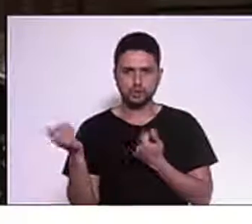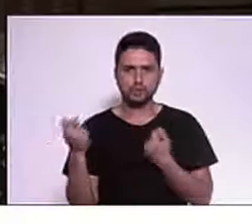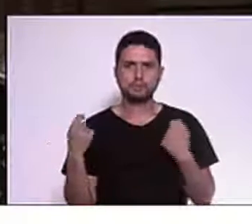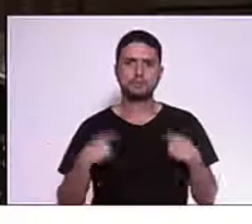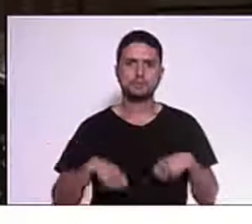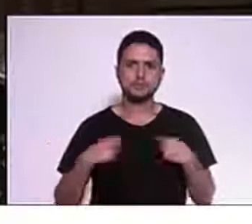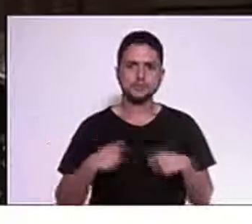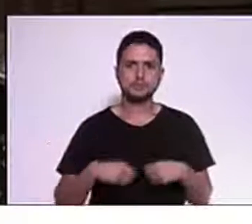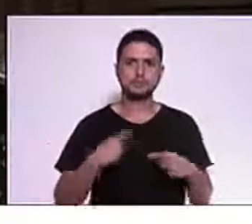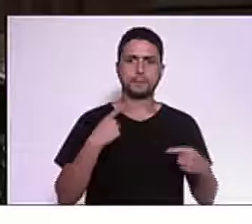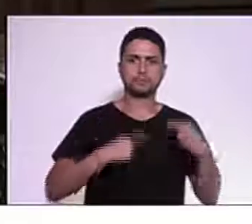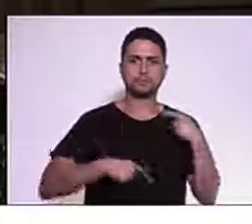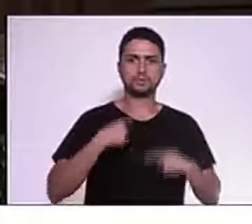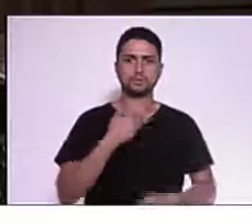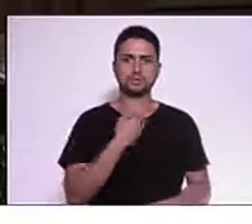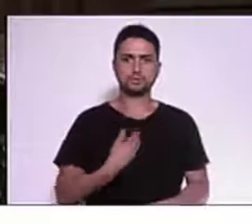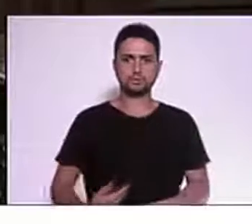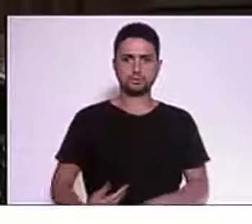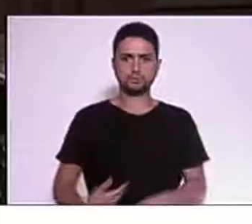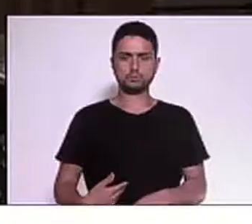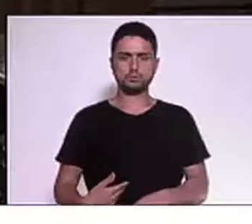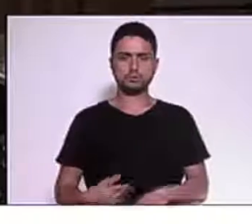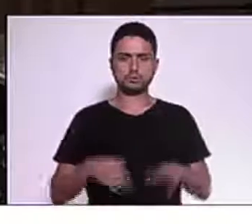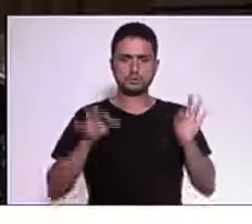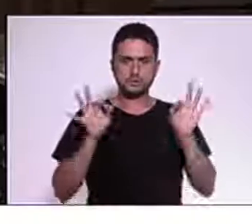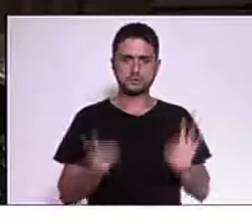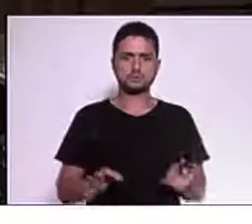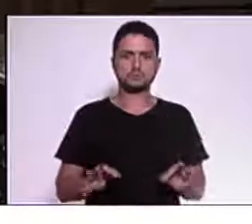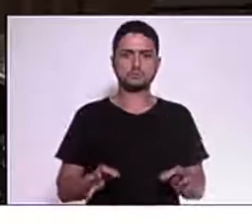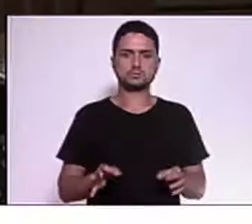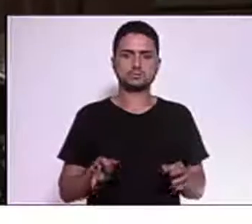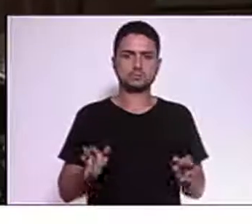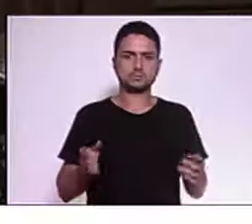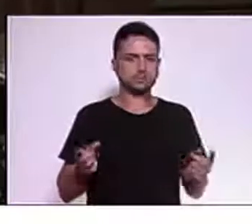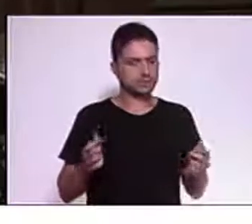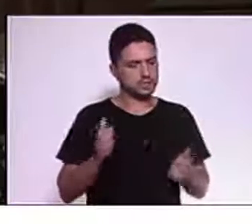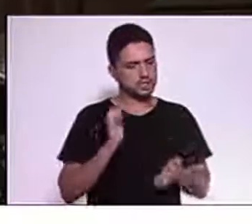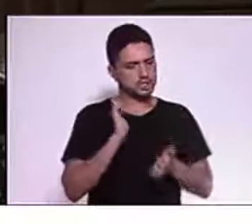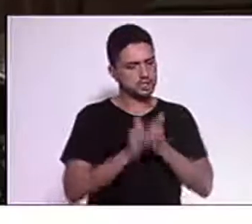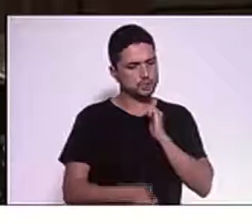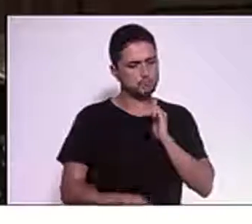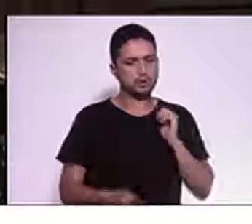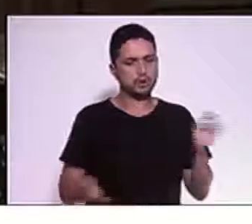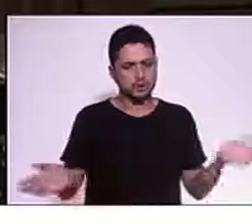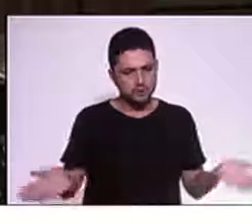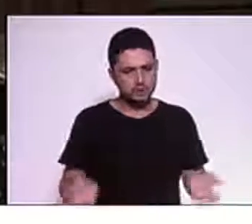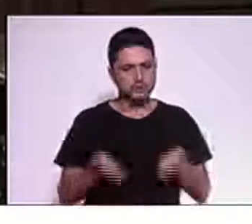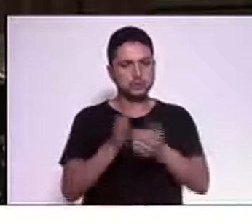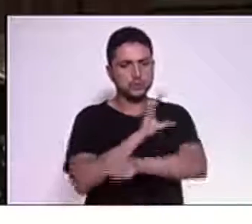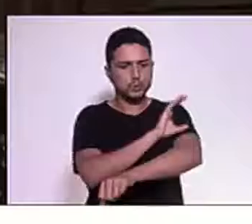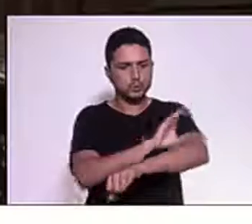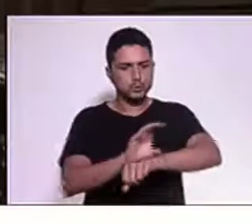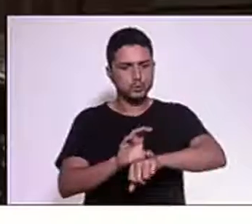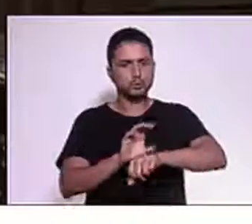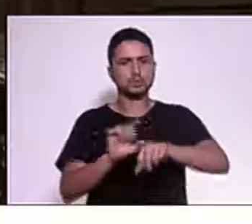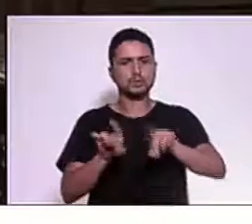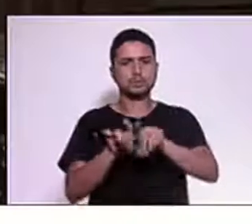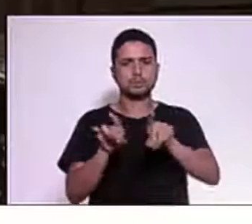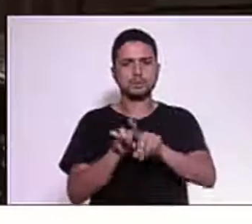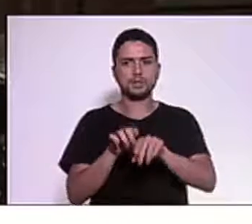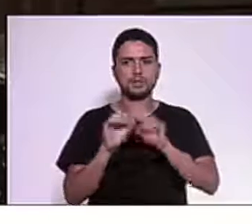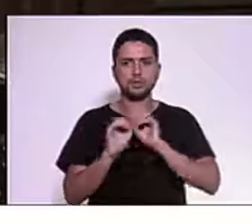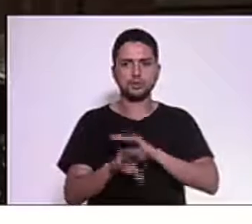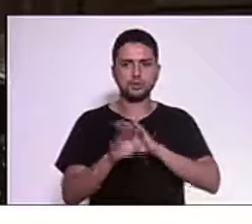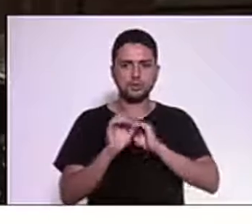precisam são de políticas públicas eficientes, investir no esporte, investir na cultura, investir na